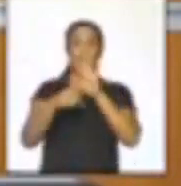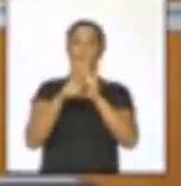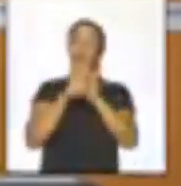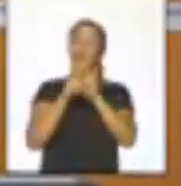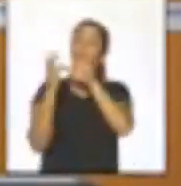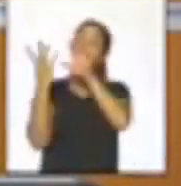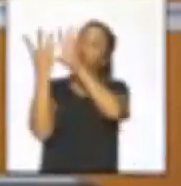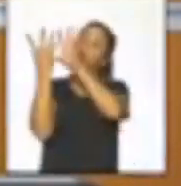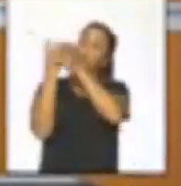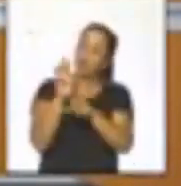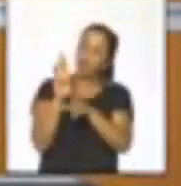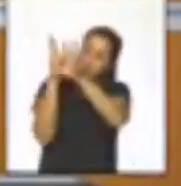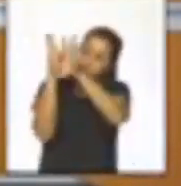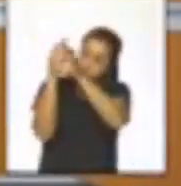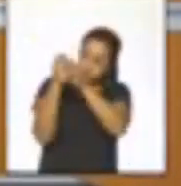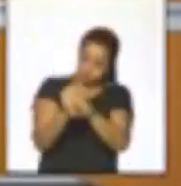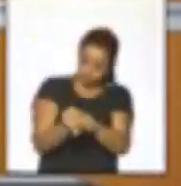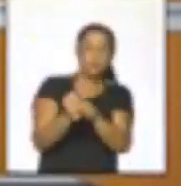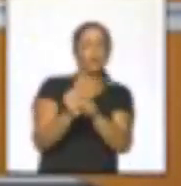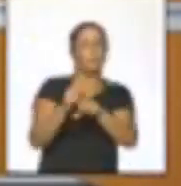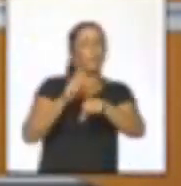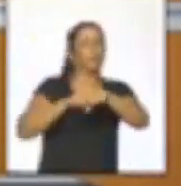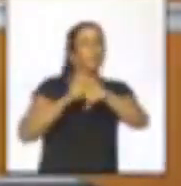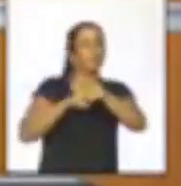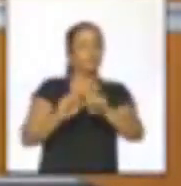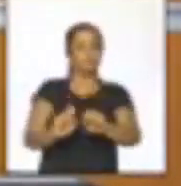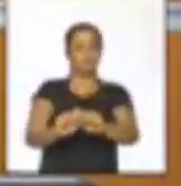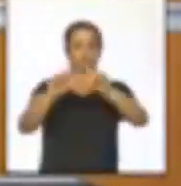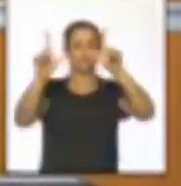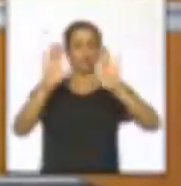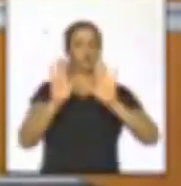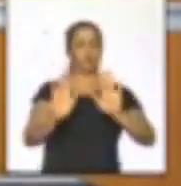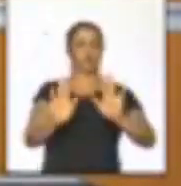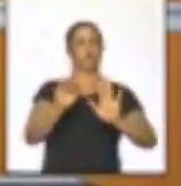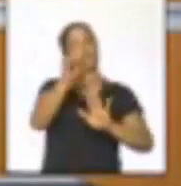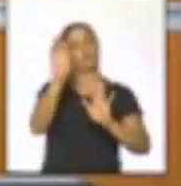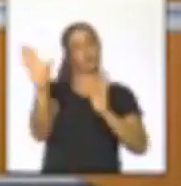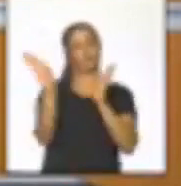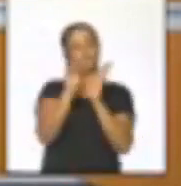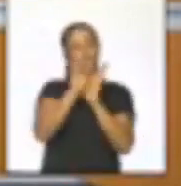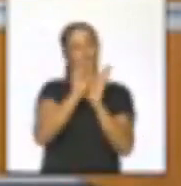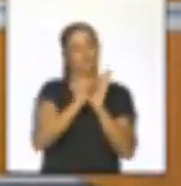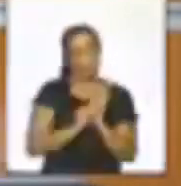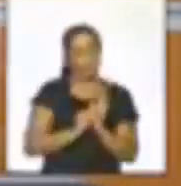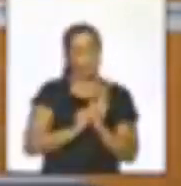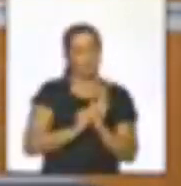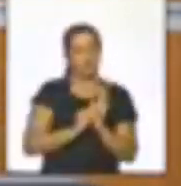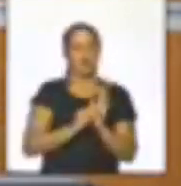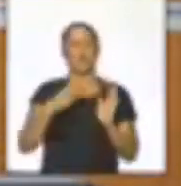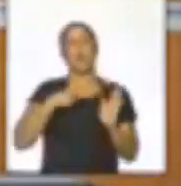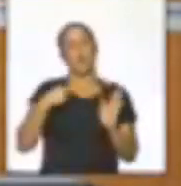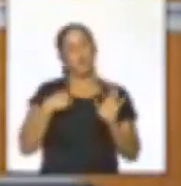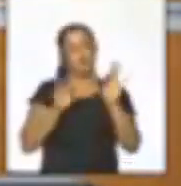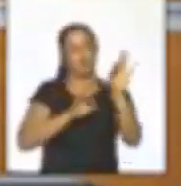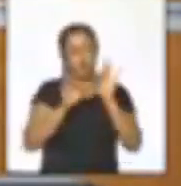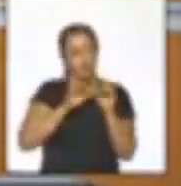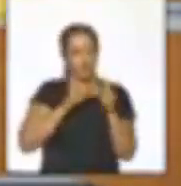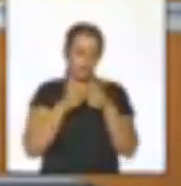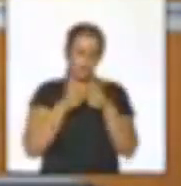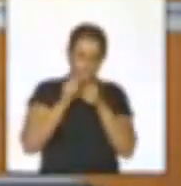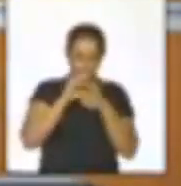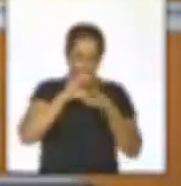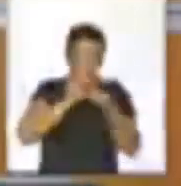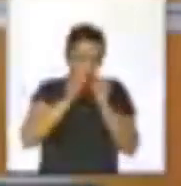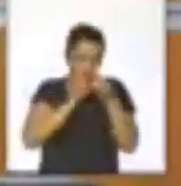da resolução por algum tempo na tela para você copiar, ok? Enquanto isso, eu vou fazendo o quê?